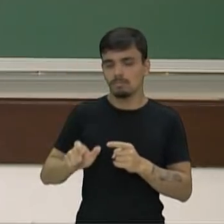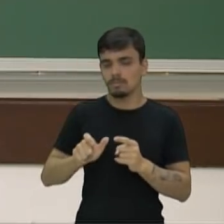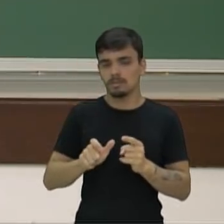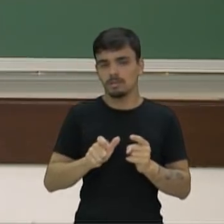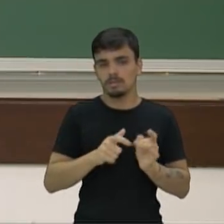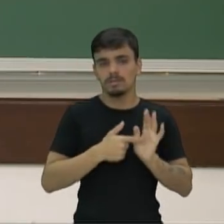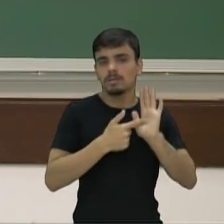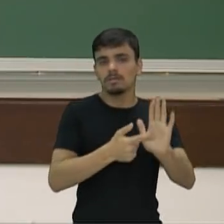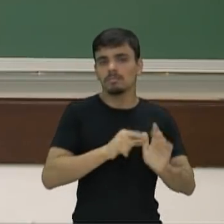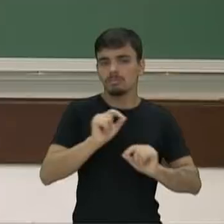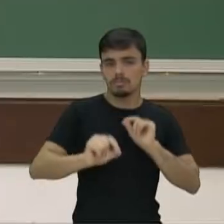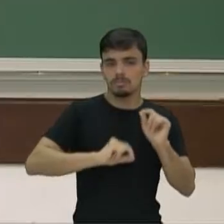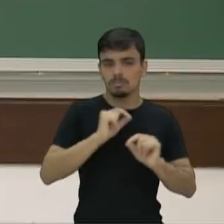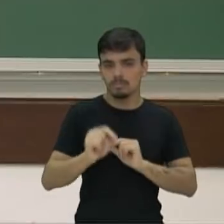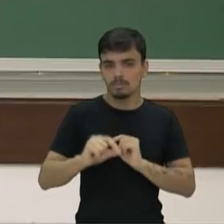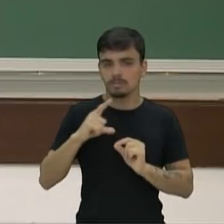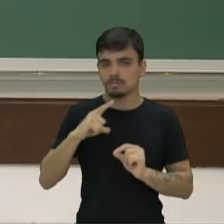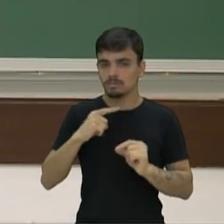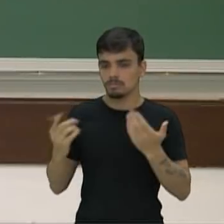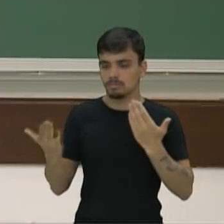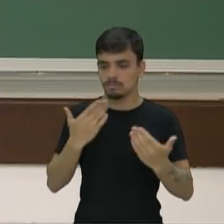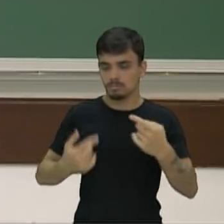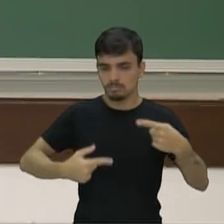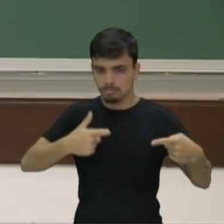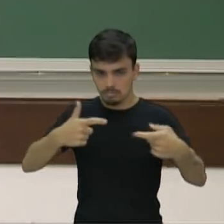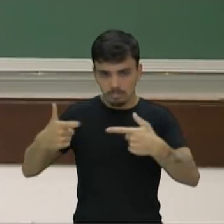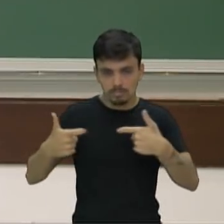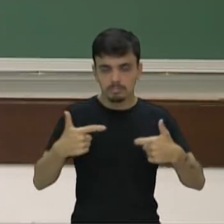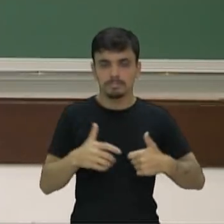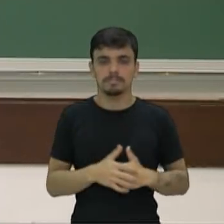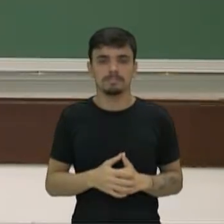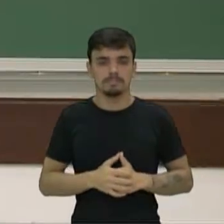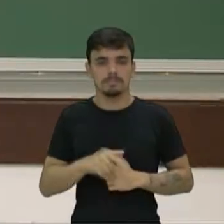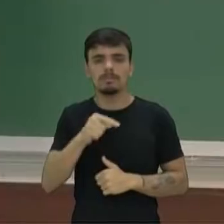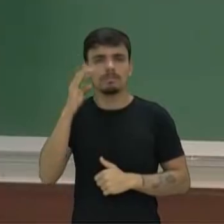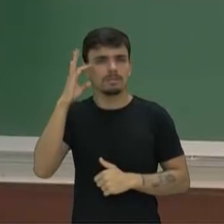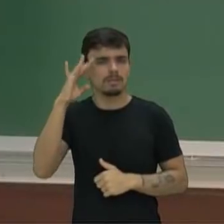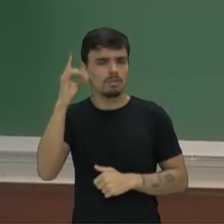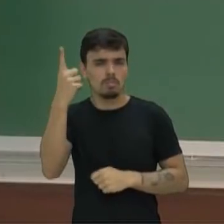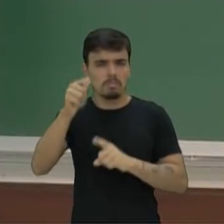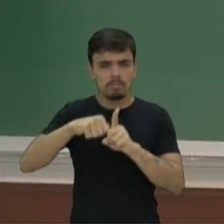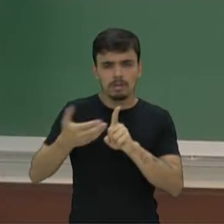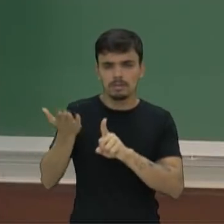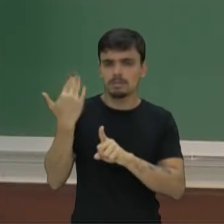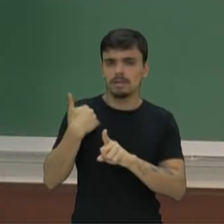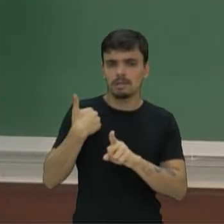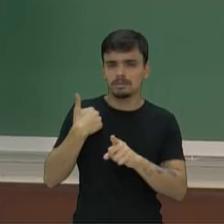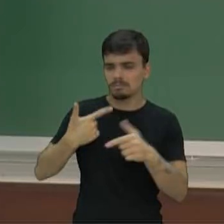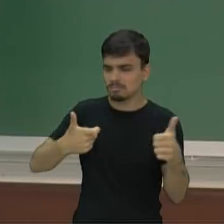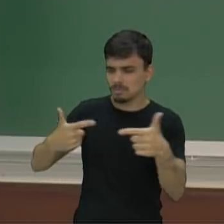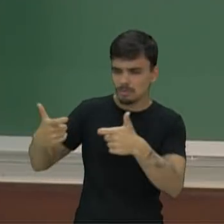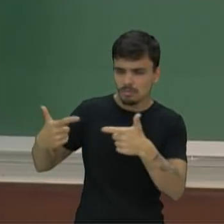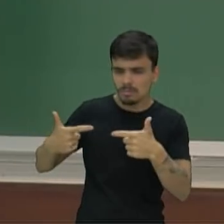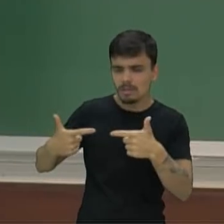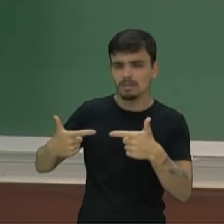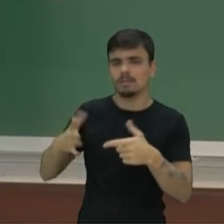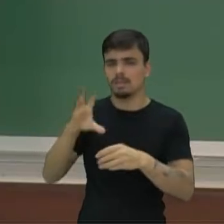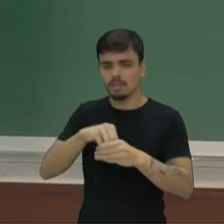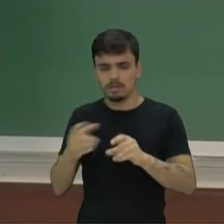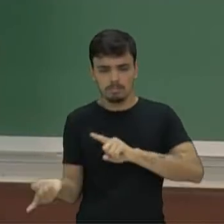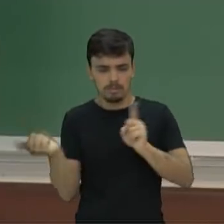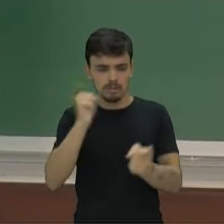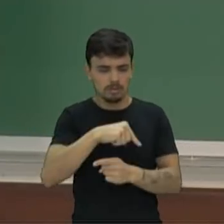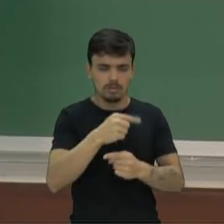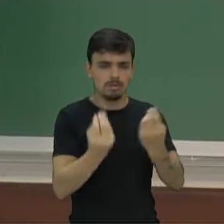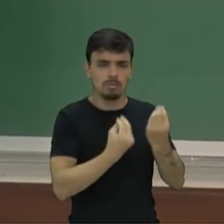em honra perante seus competidores. Eu fico imaginando, há um mês atrás os caras estavam competindo, estavam numa guerra, depois os caras estão numa